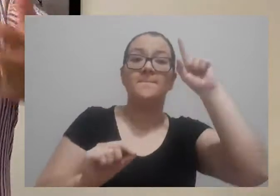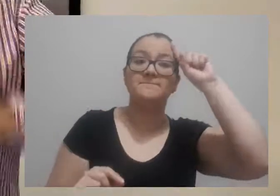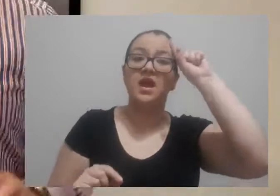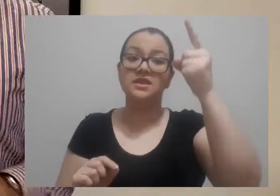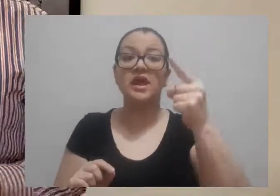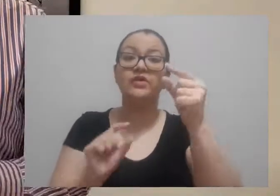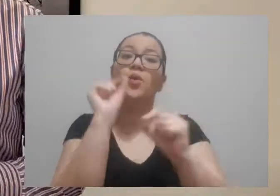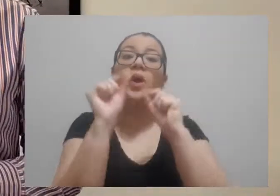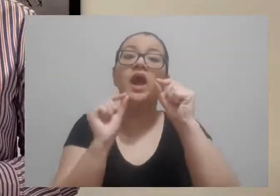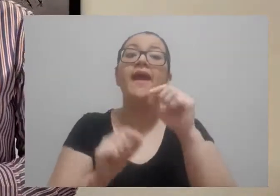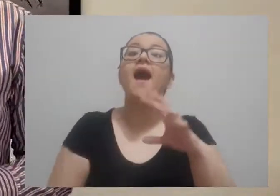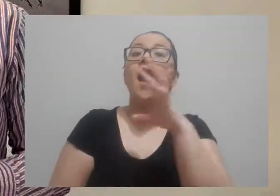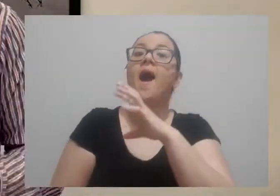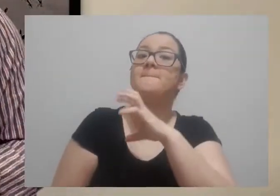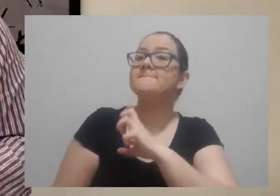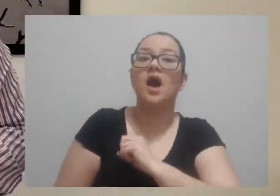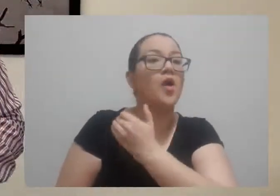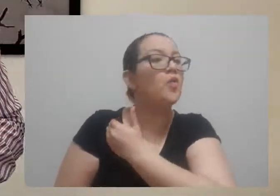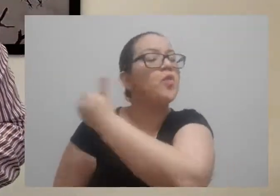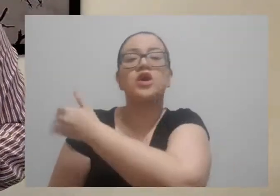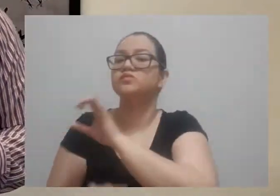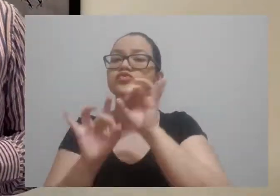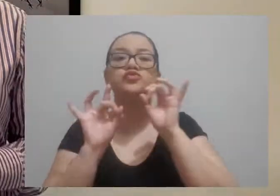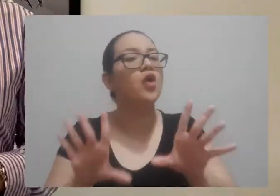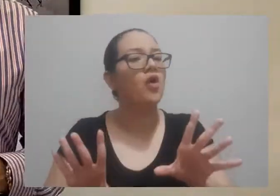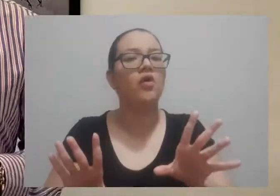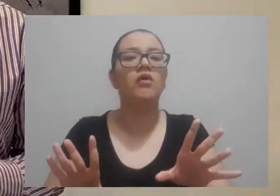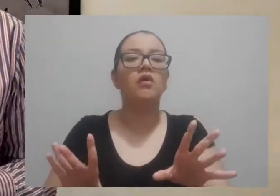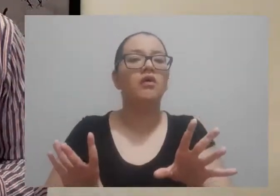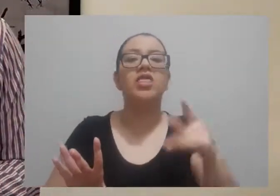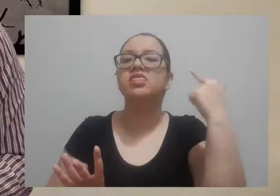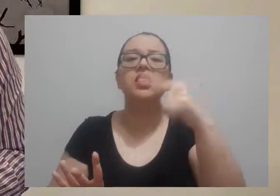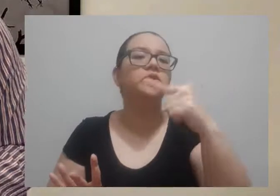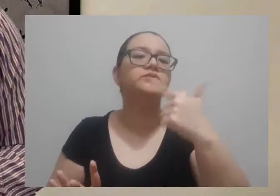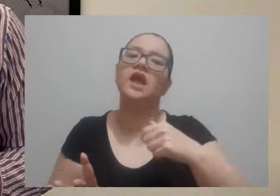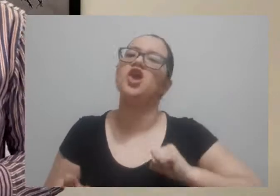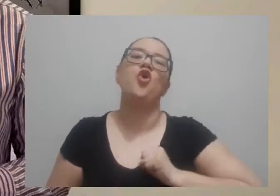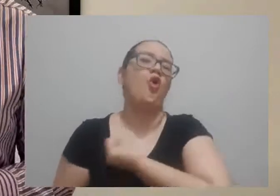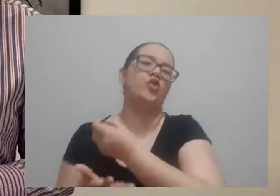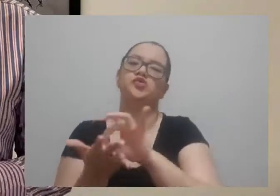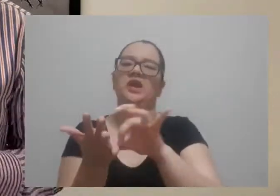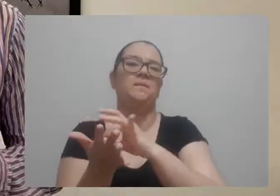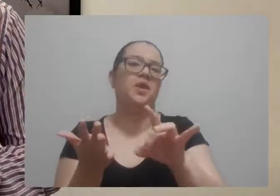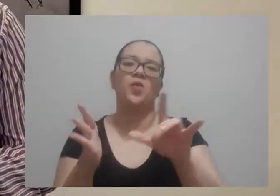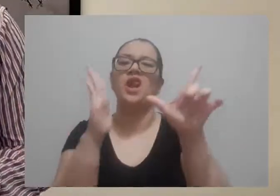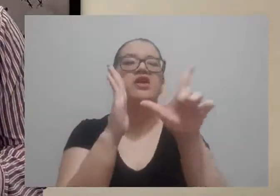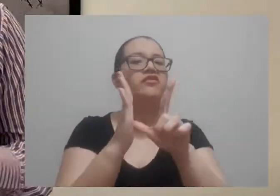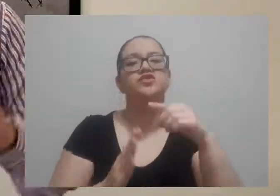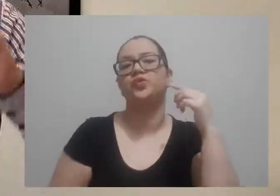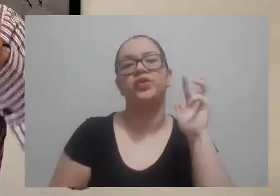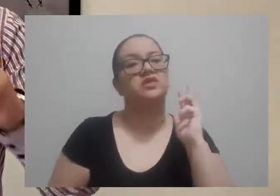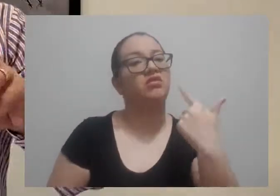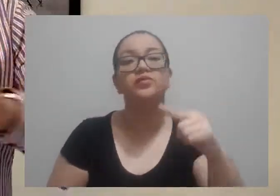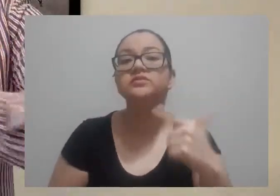em amar ao próximo. Levítico 19, 18 diz isso: ame o seu próximo. Mas não há